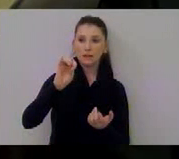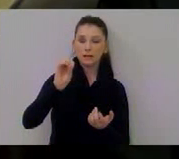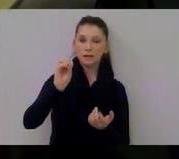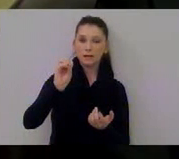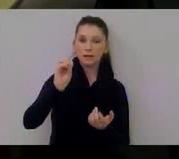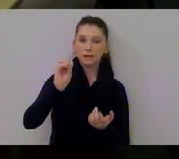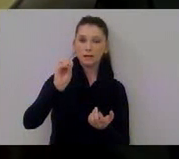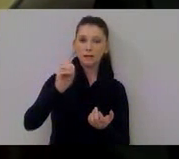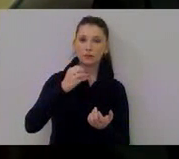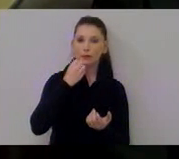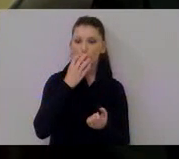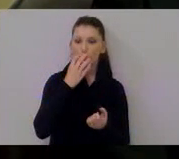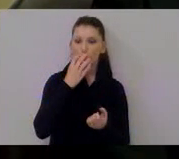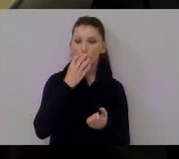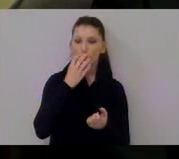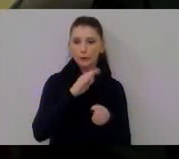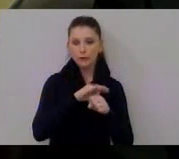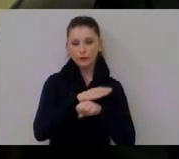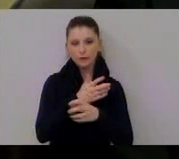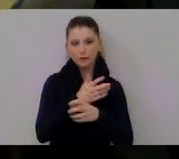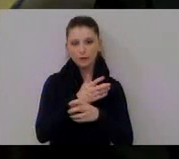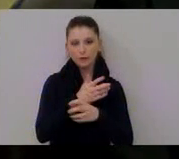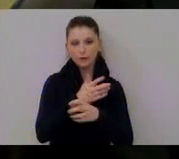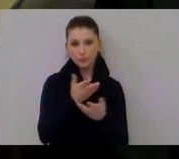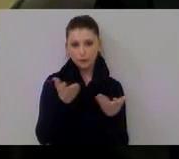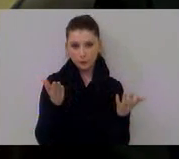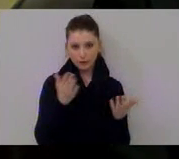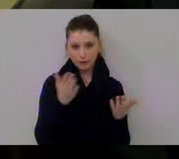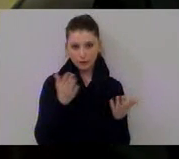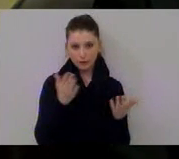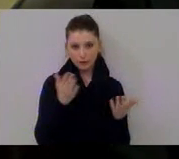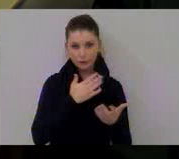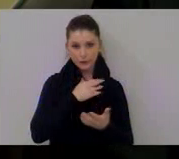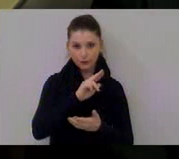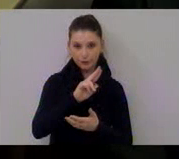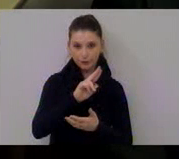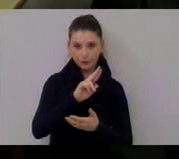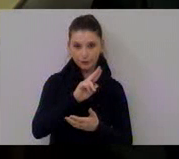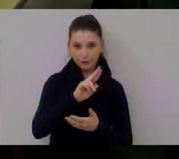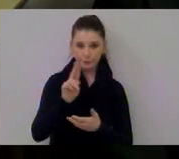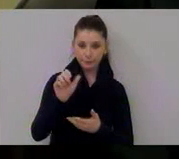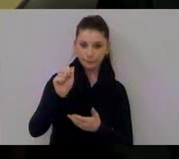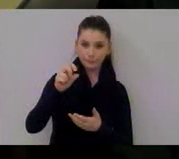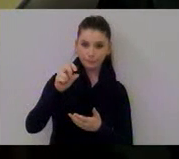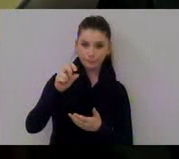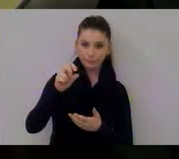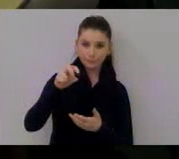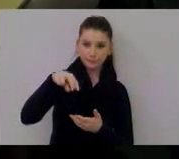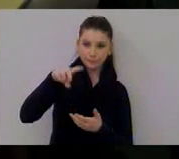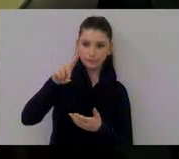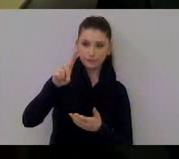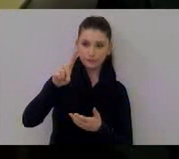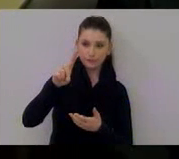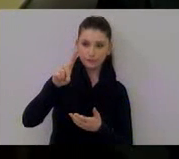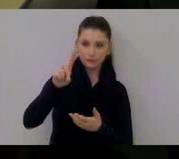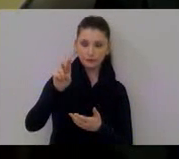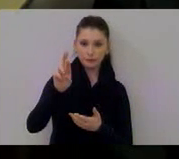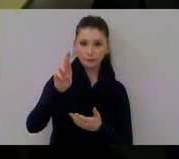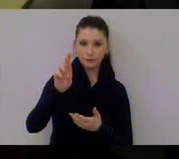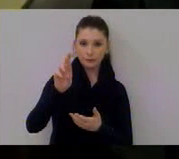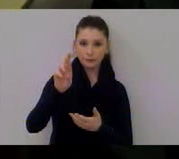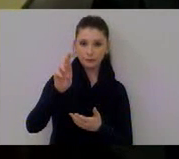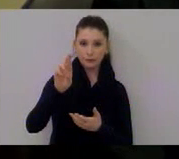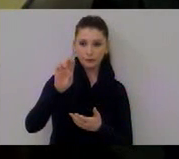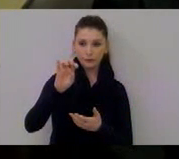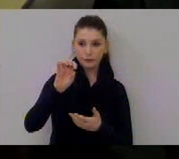Meu nome é Andréia Zomer e venho em nome de toda a comunidade de Nossa Senhora